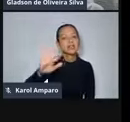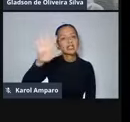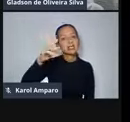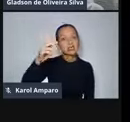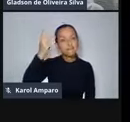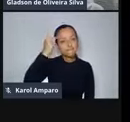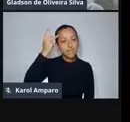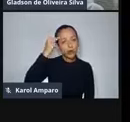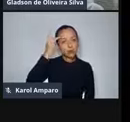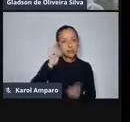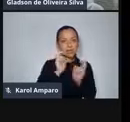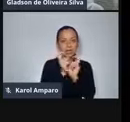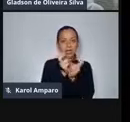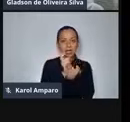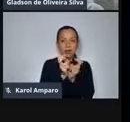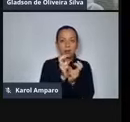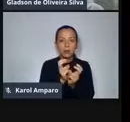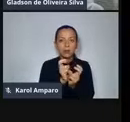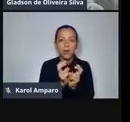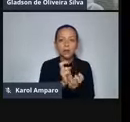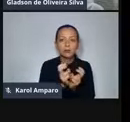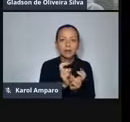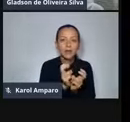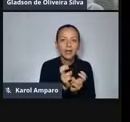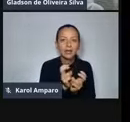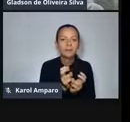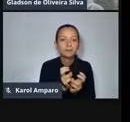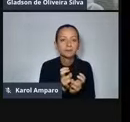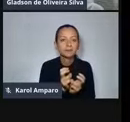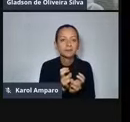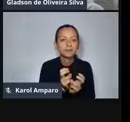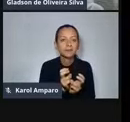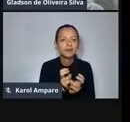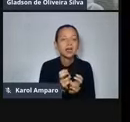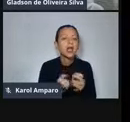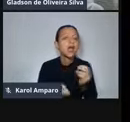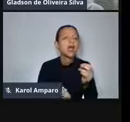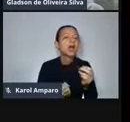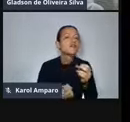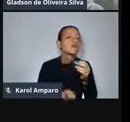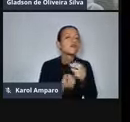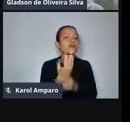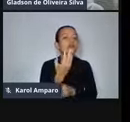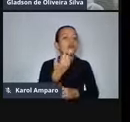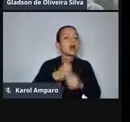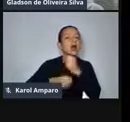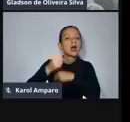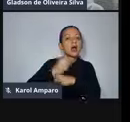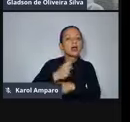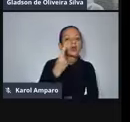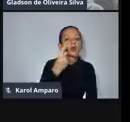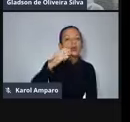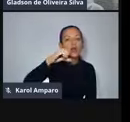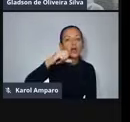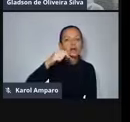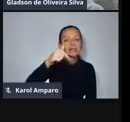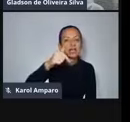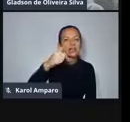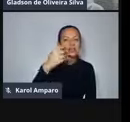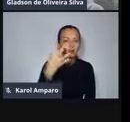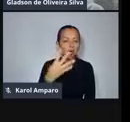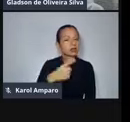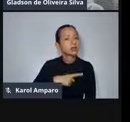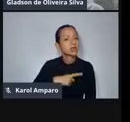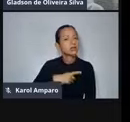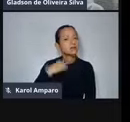né, fundada 14 de julho de 74, tivemos experiências benéficas, né, e também experiências